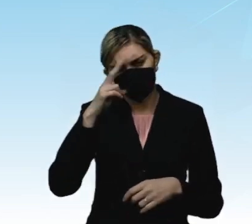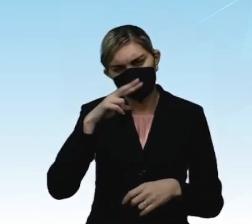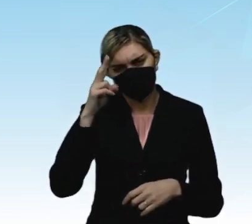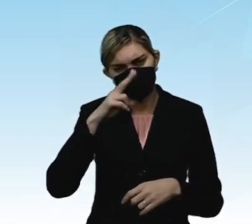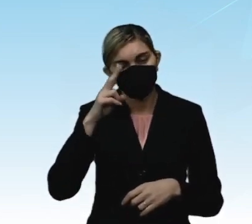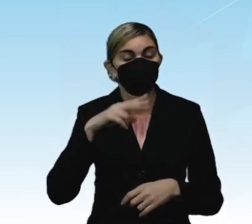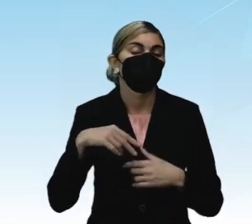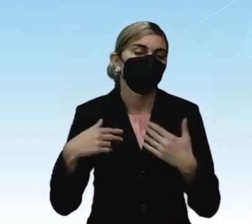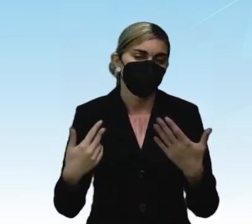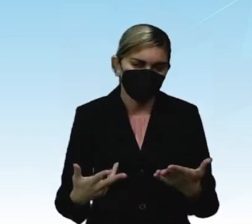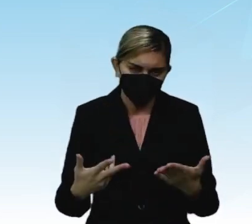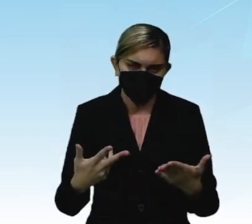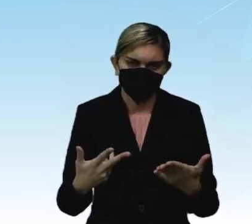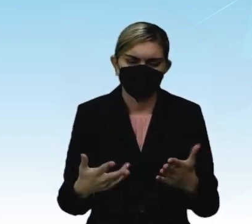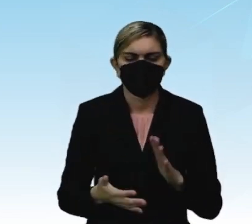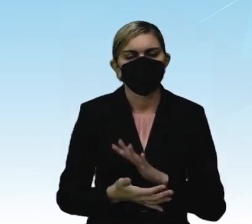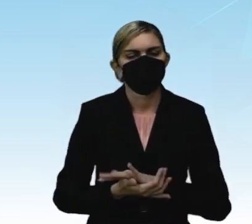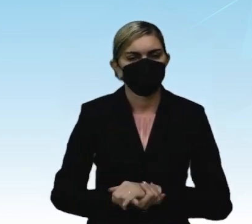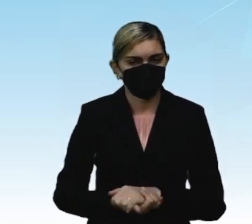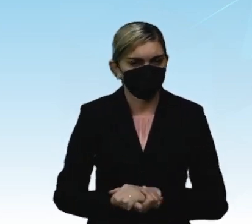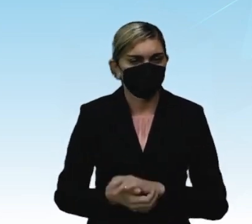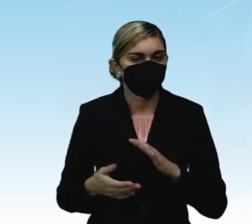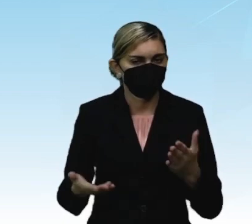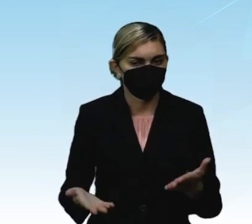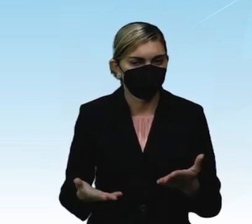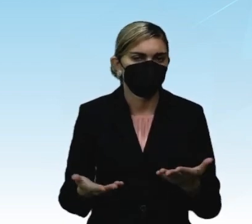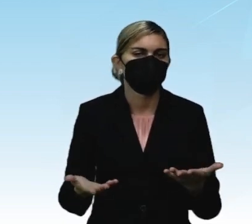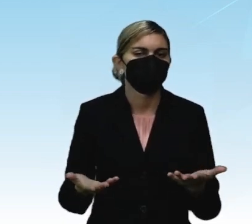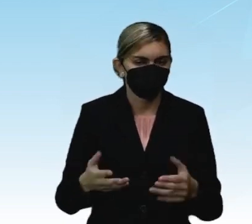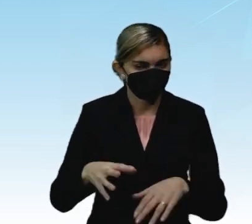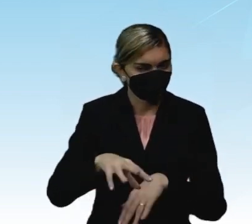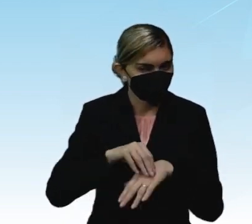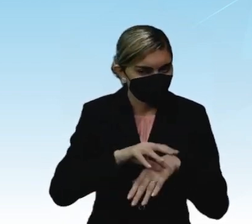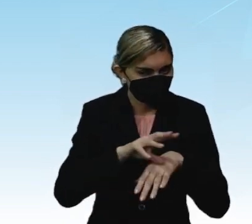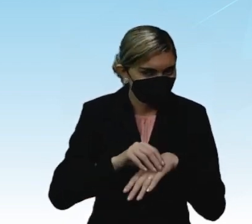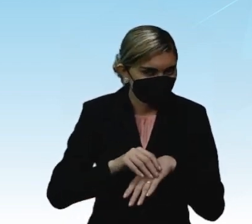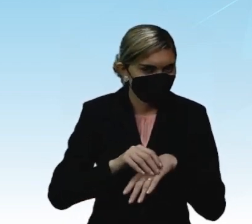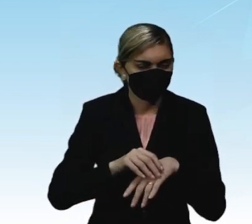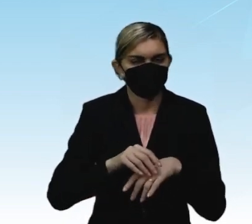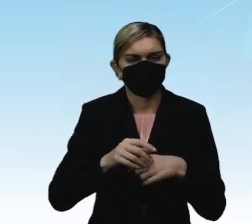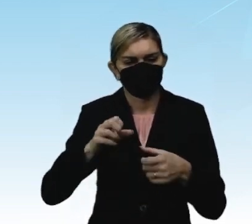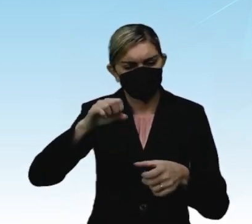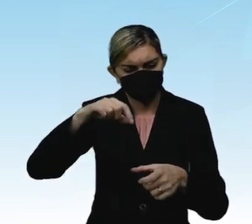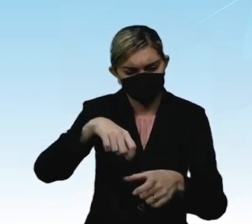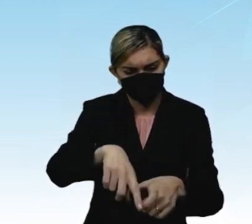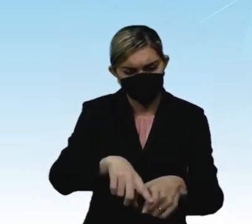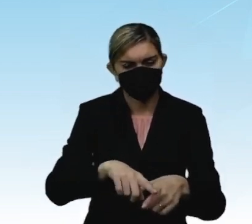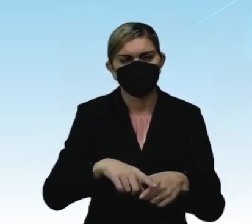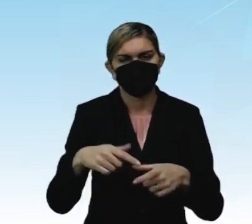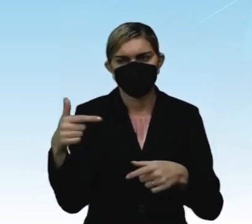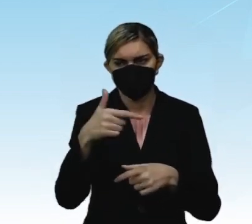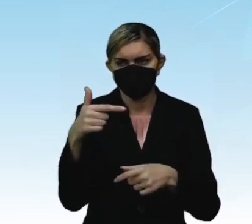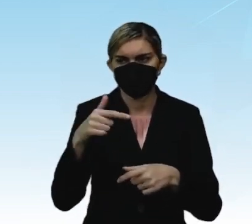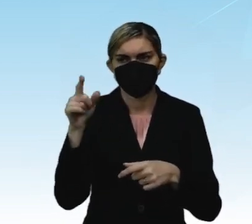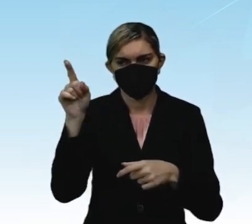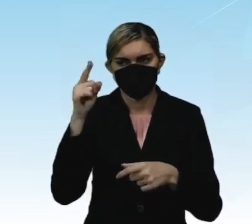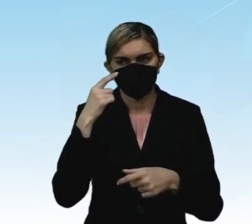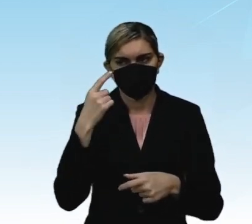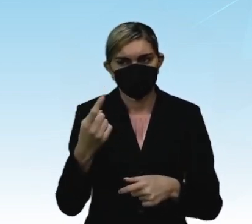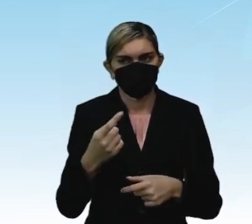Lembraram mesmo, gente? Ó, colheita, caça e agricultura na segunda